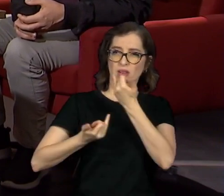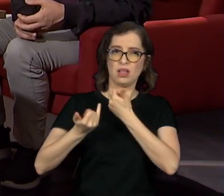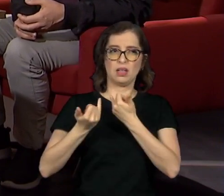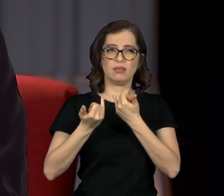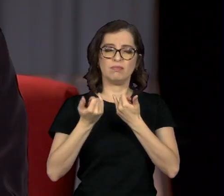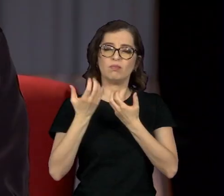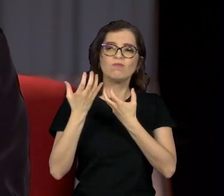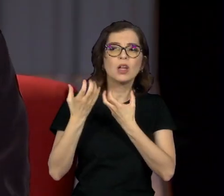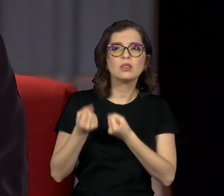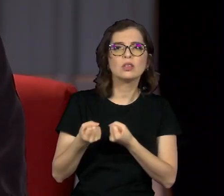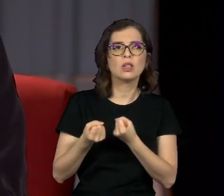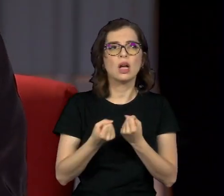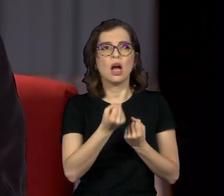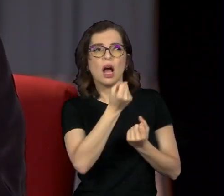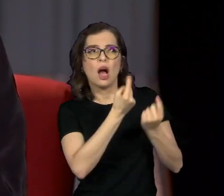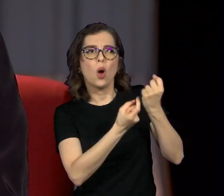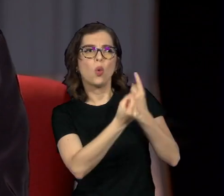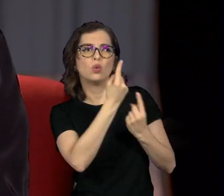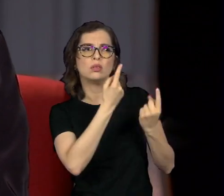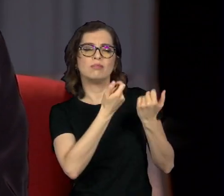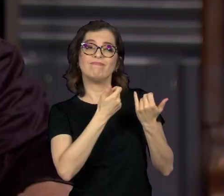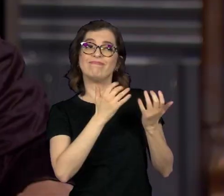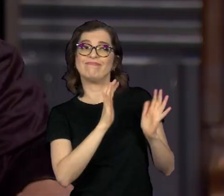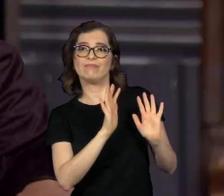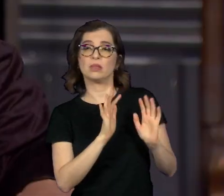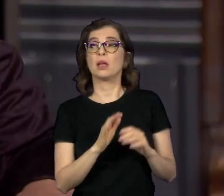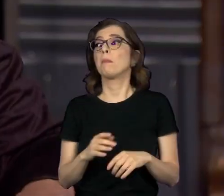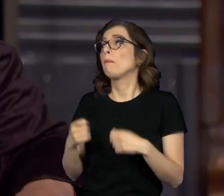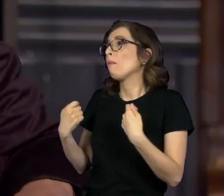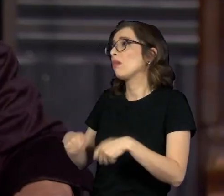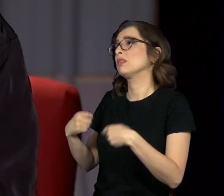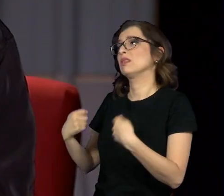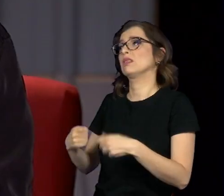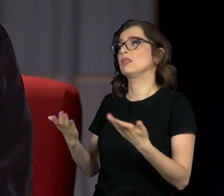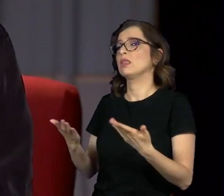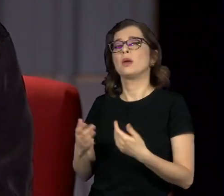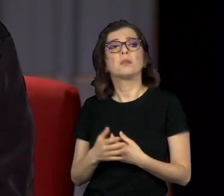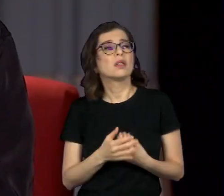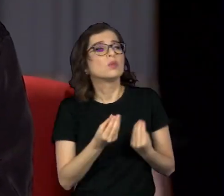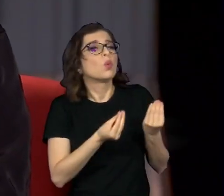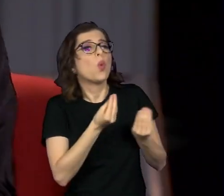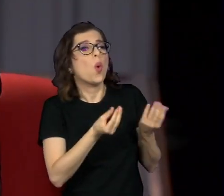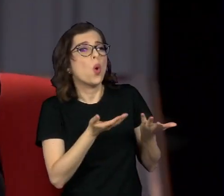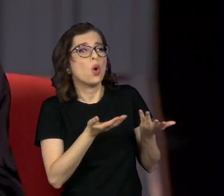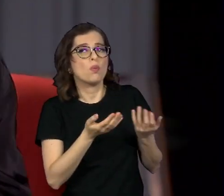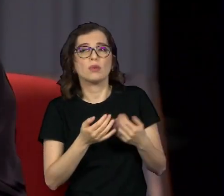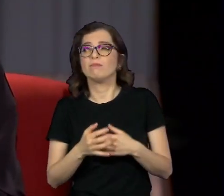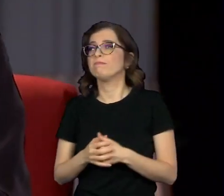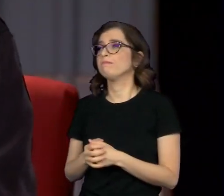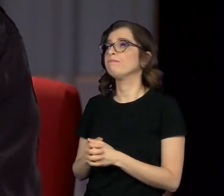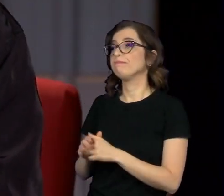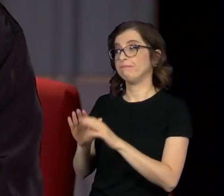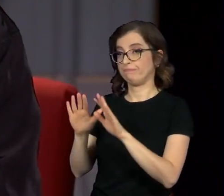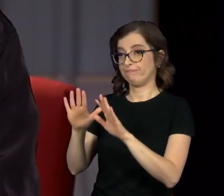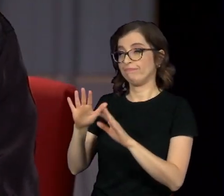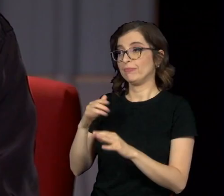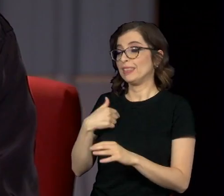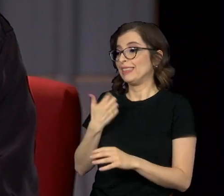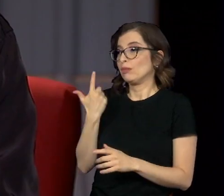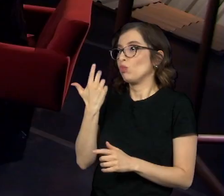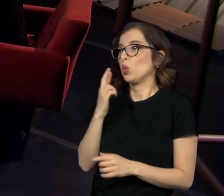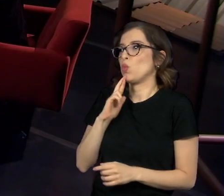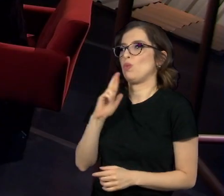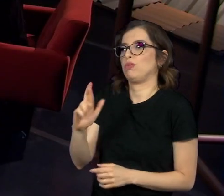isso? Eu não tenho uma resposta, Marcelo. Eu quero respostas. Mas eu gostaria muito que a gente tivesse essa capacidade